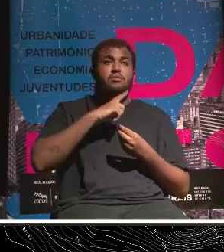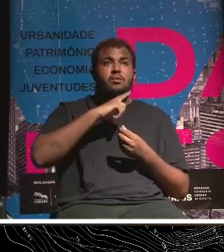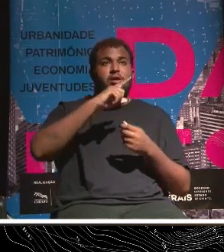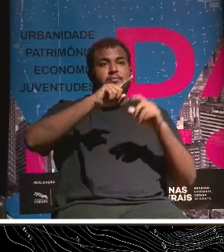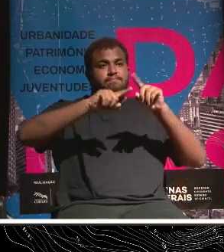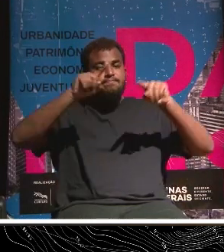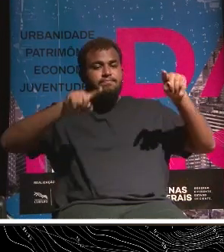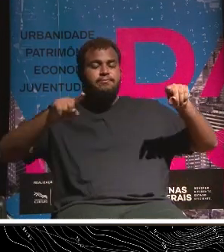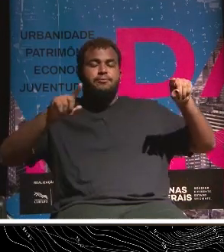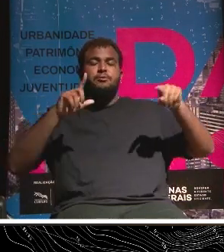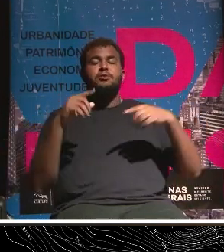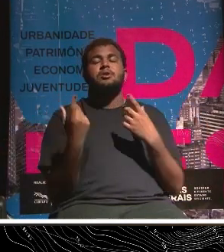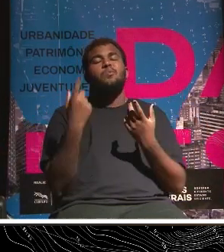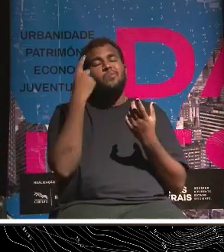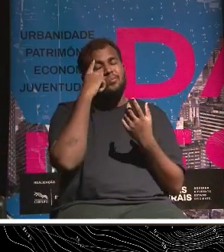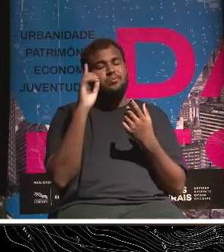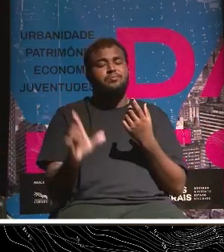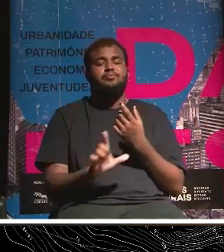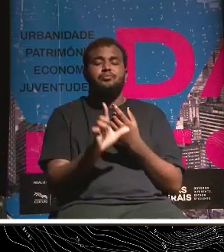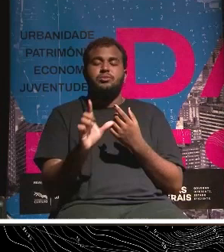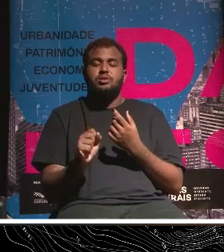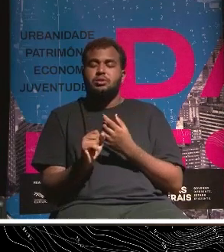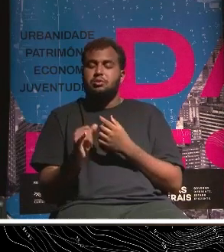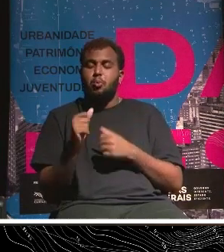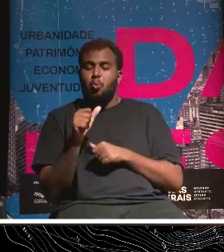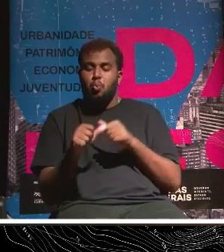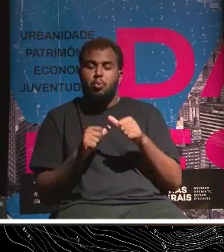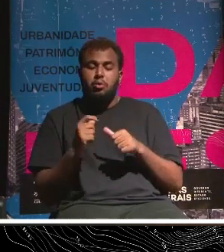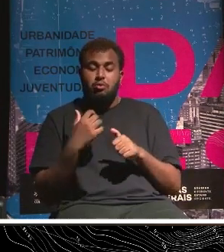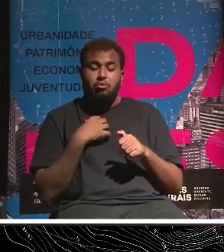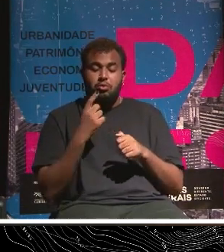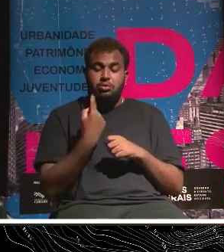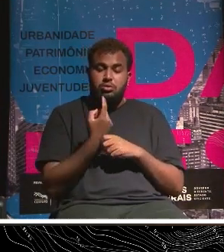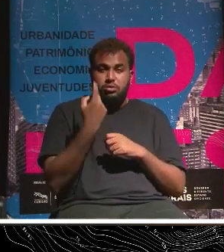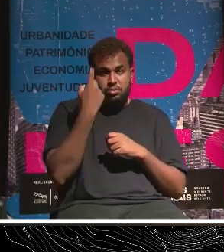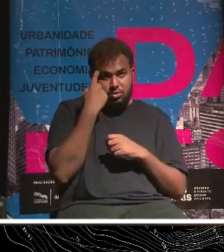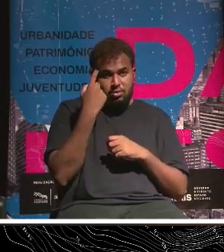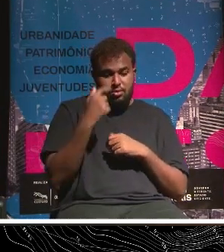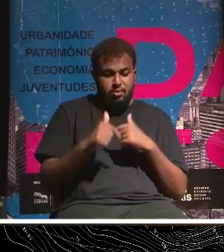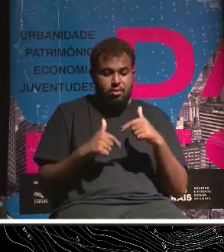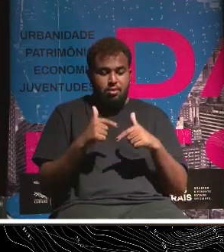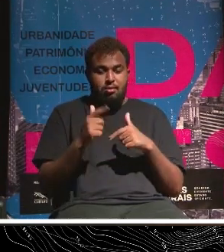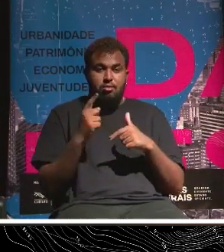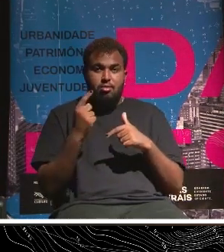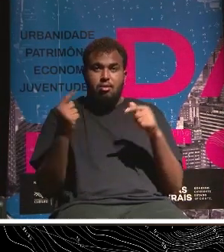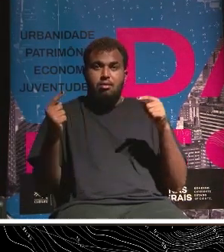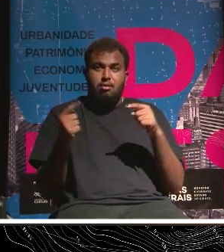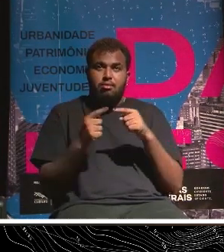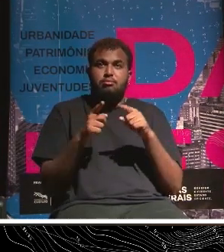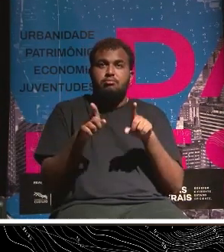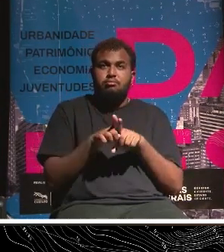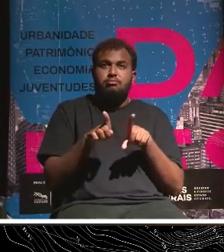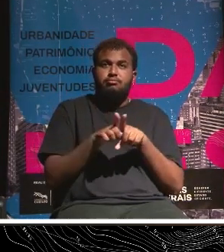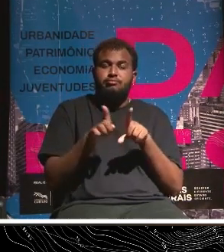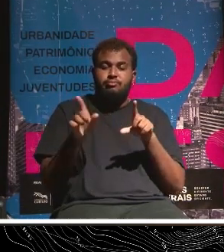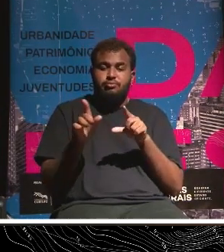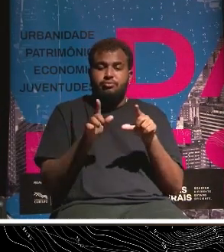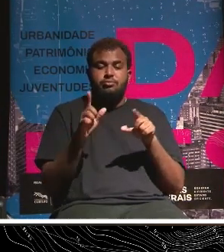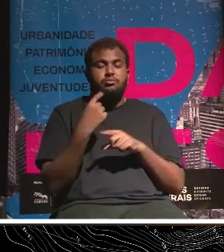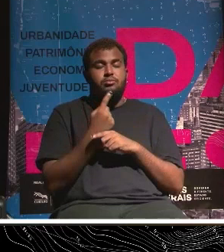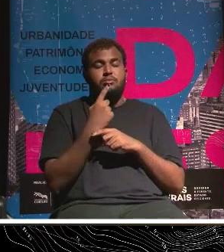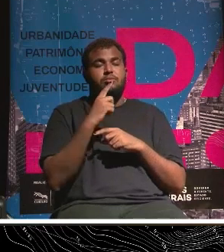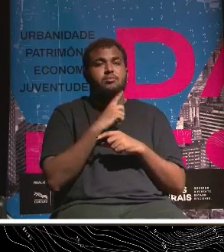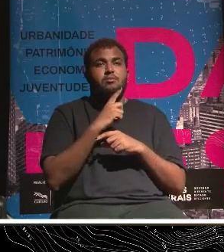políticas públicas a partir dessa lógica. Se muda a forma como a gente trabalha com os nossos indicadores, com os poucos que temos, né? A gente